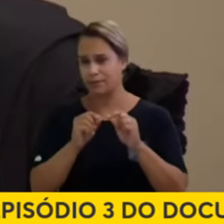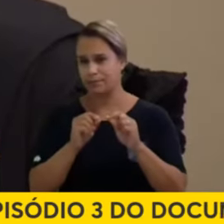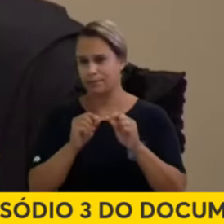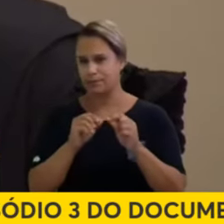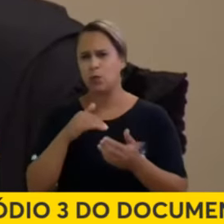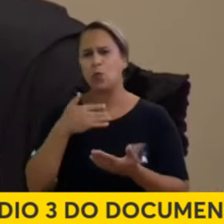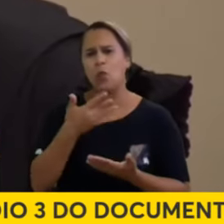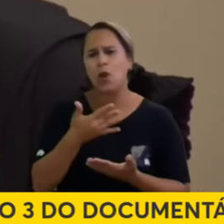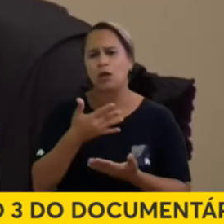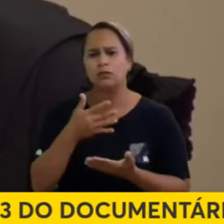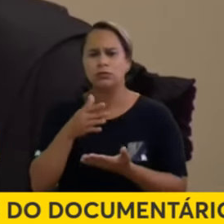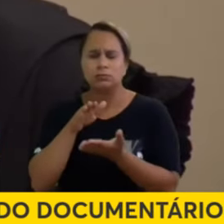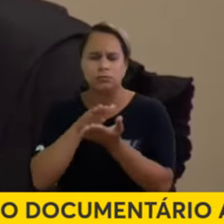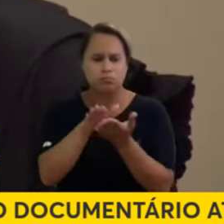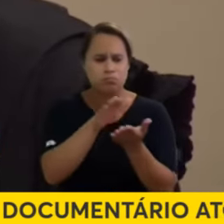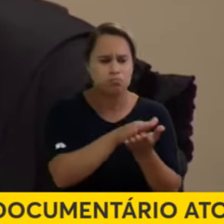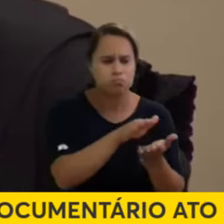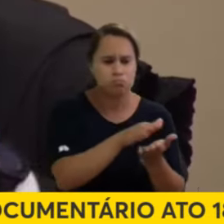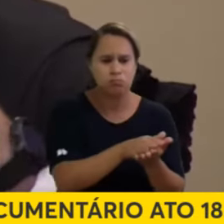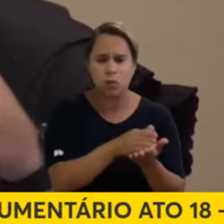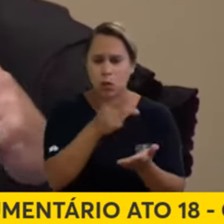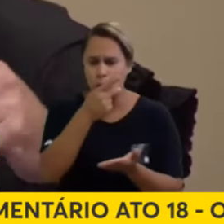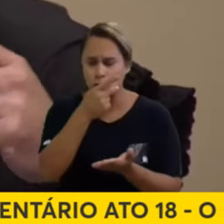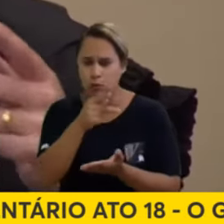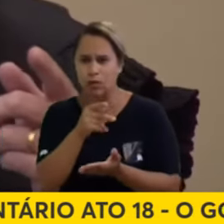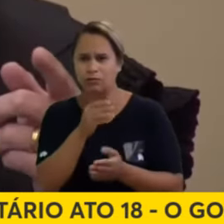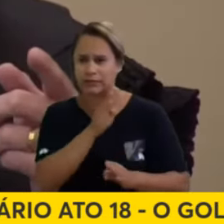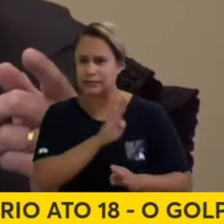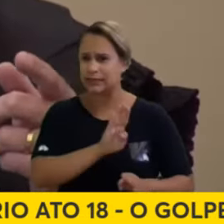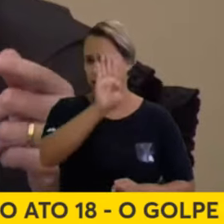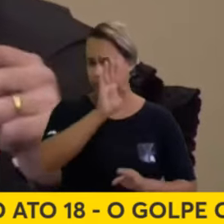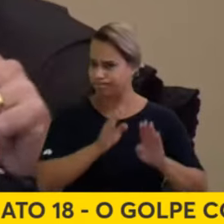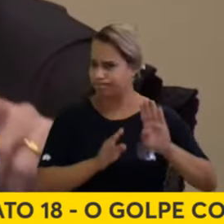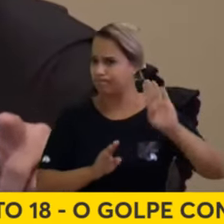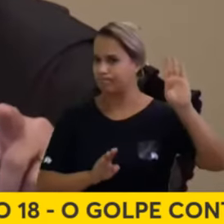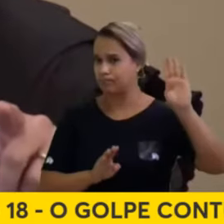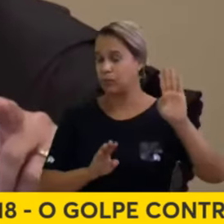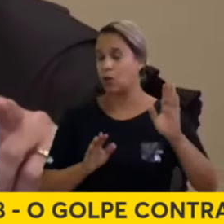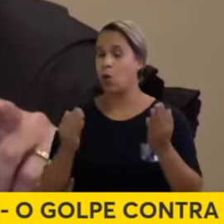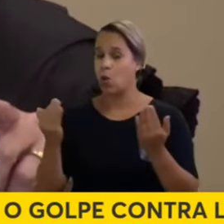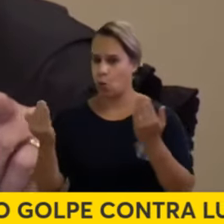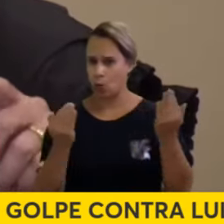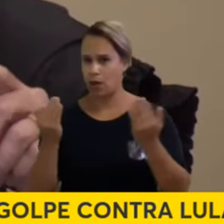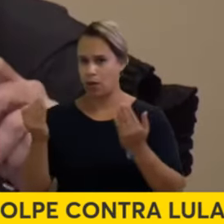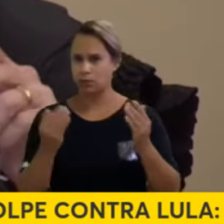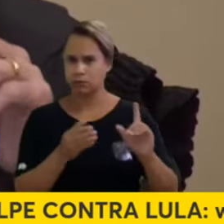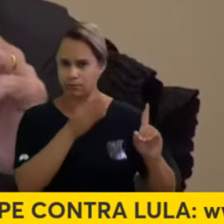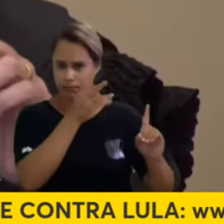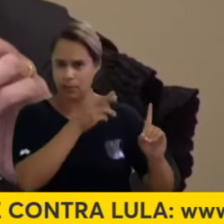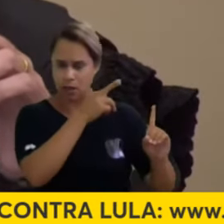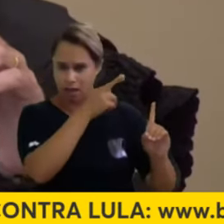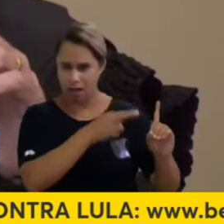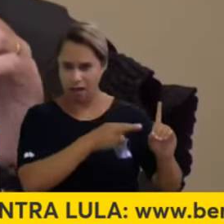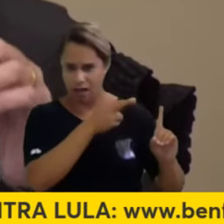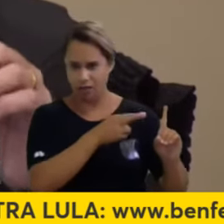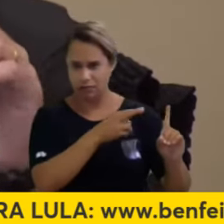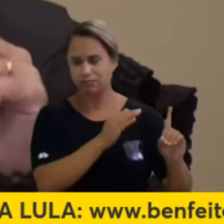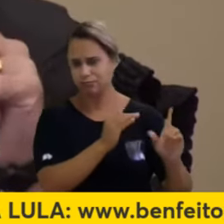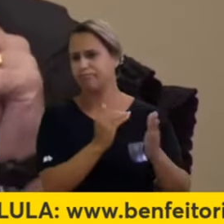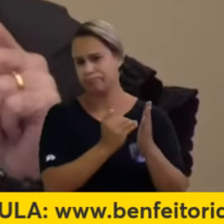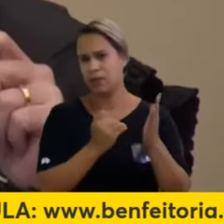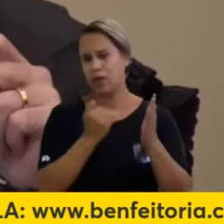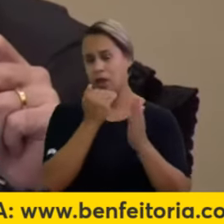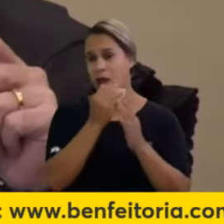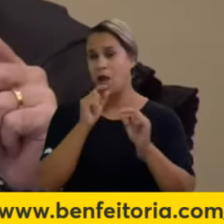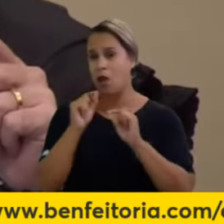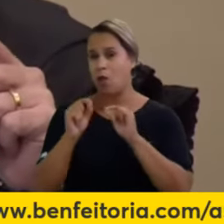de seus pré-candidatos para aferir C em comparação com os gastos dos investigados esses seriam excessivos não se mostrou o que seria a despesa de um